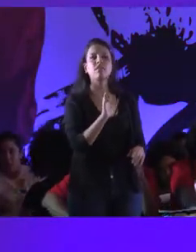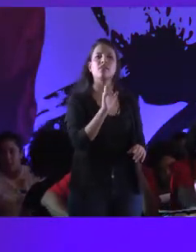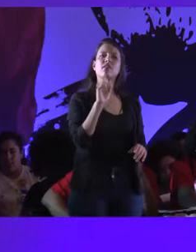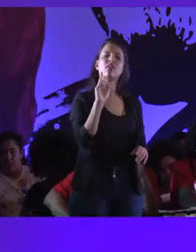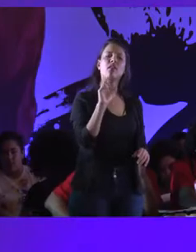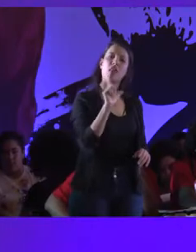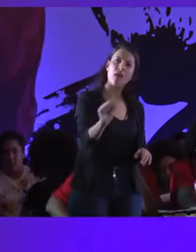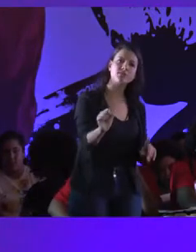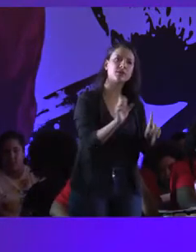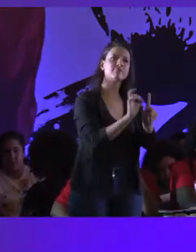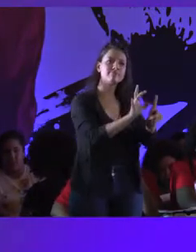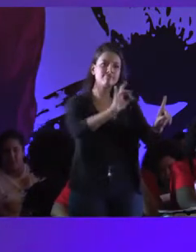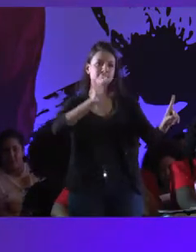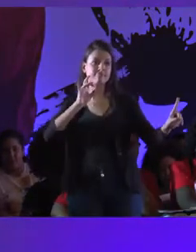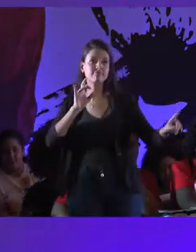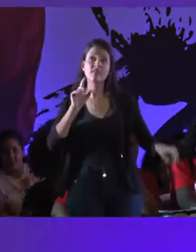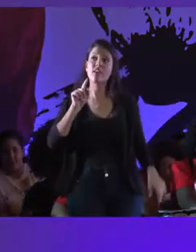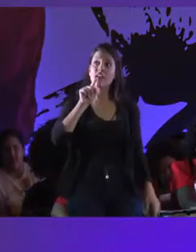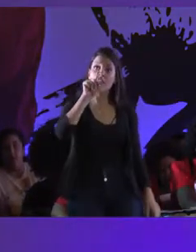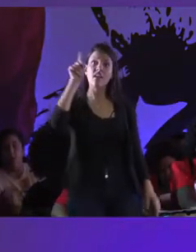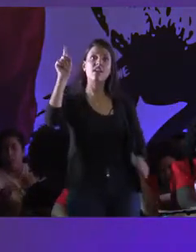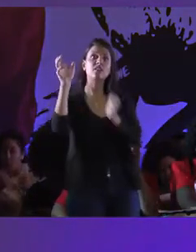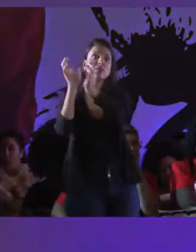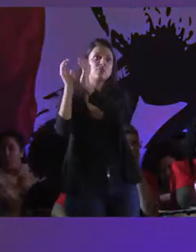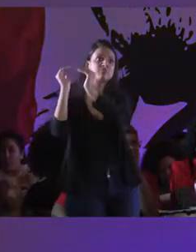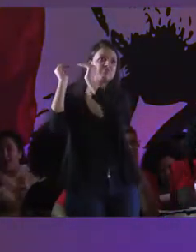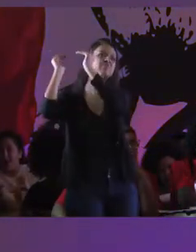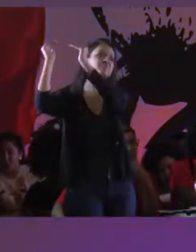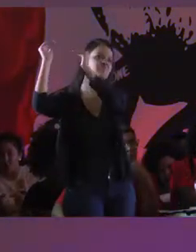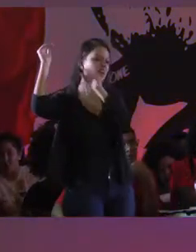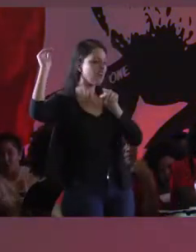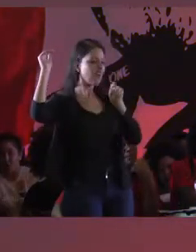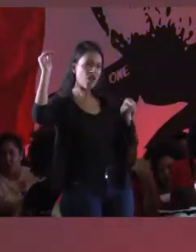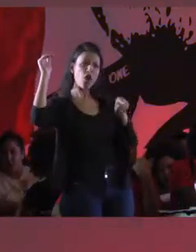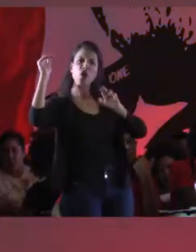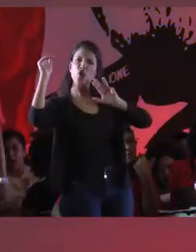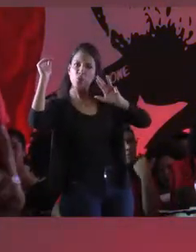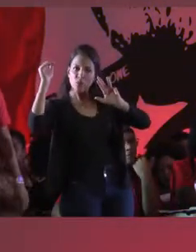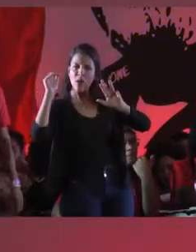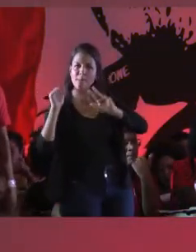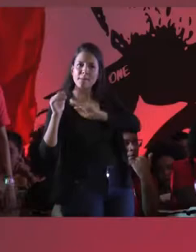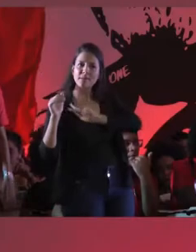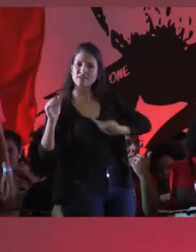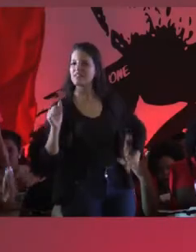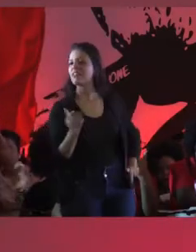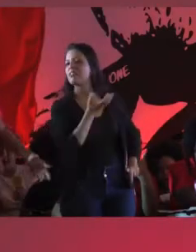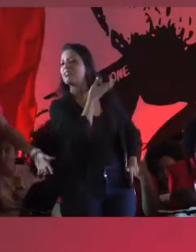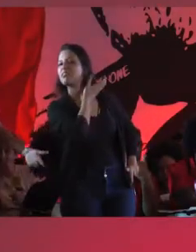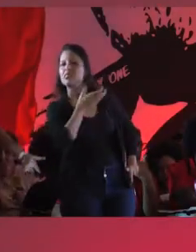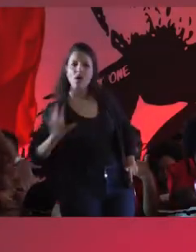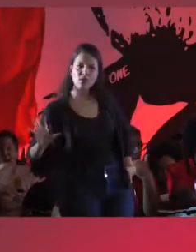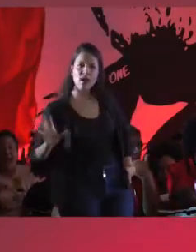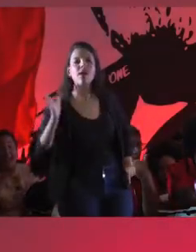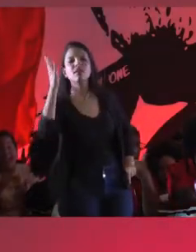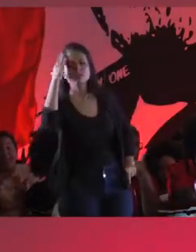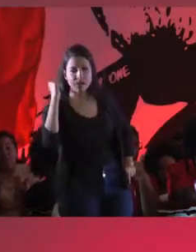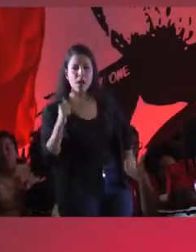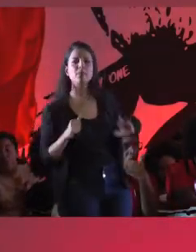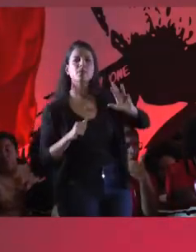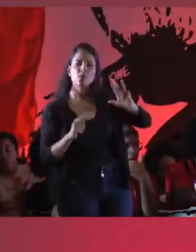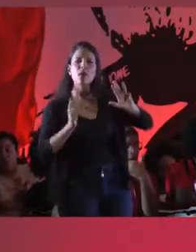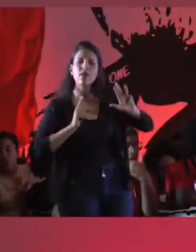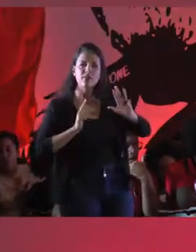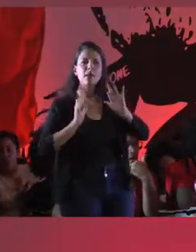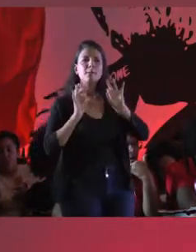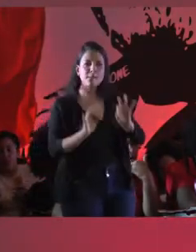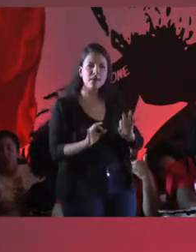classe dominante que não lhe quer presidente da República, porque sabe o compromisso que o senhor tem com a imensa maioria